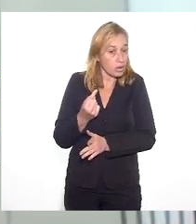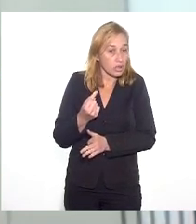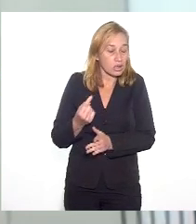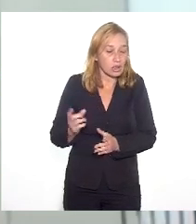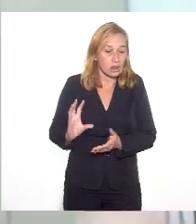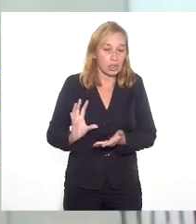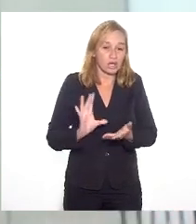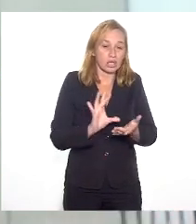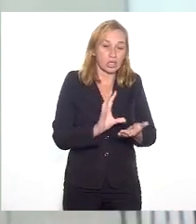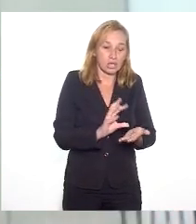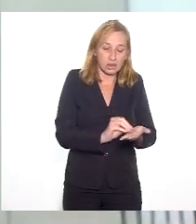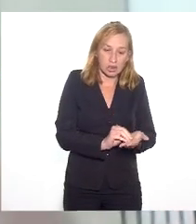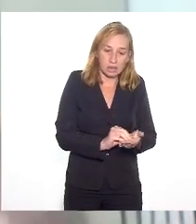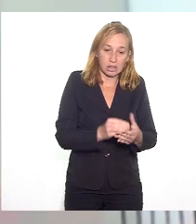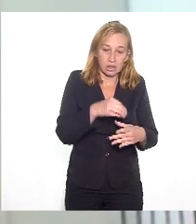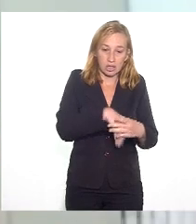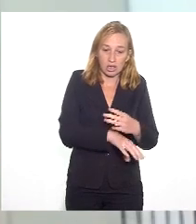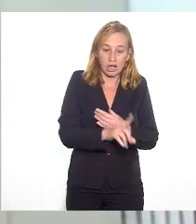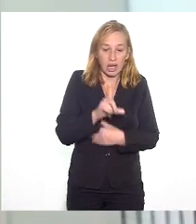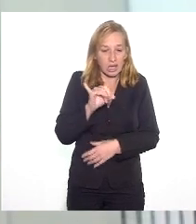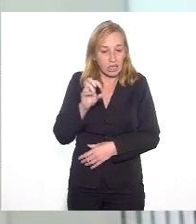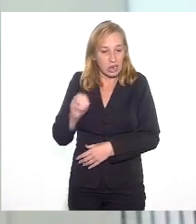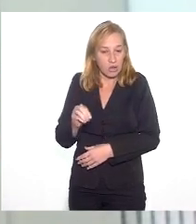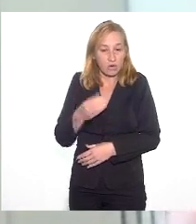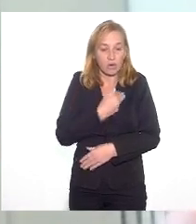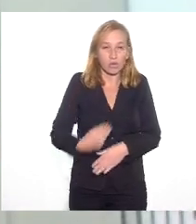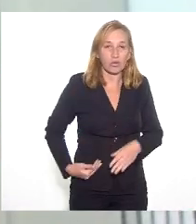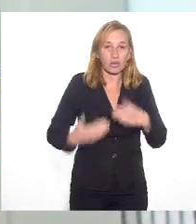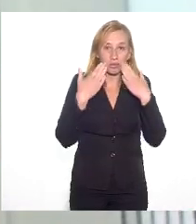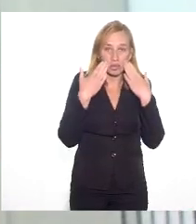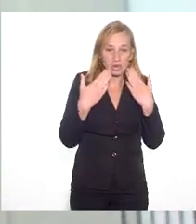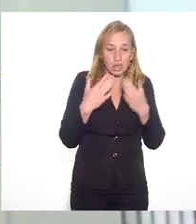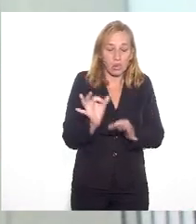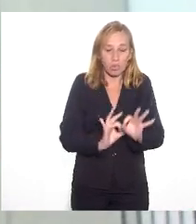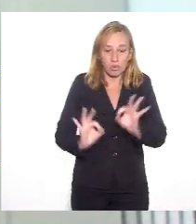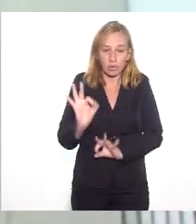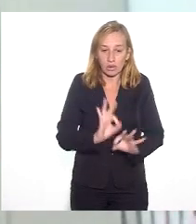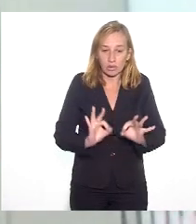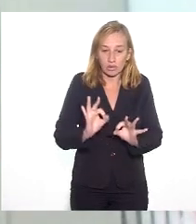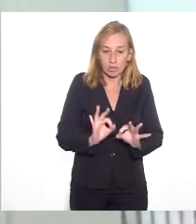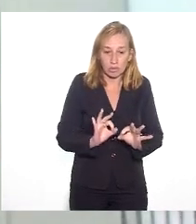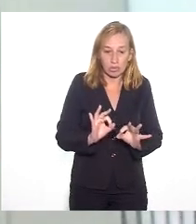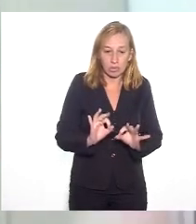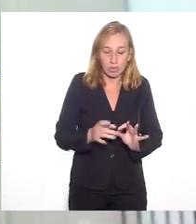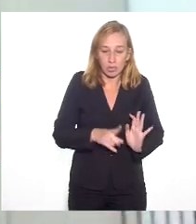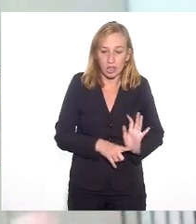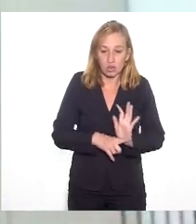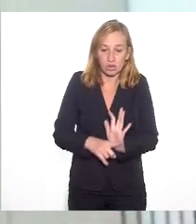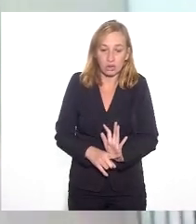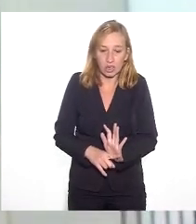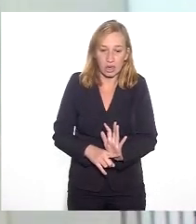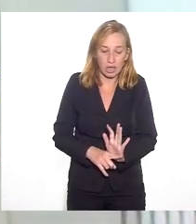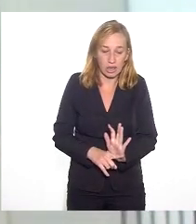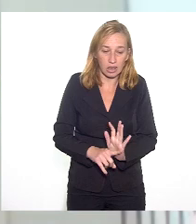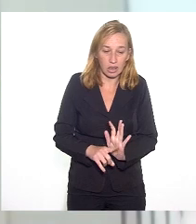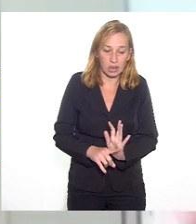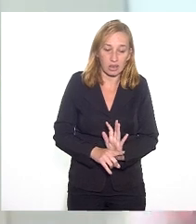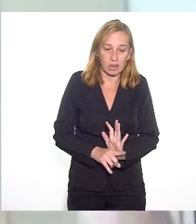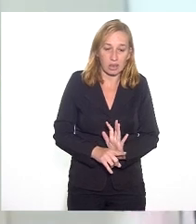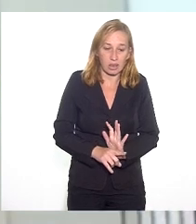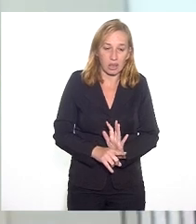que o governo vai apresentar um plano para enfrentar a recomposição de perdas. A LDO é uma